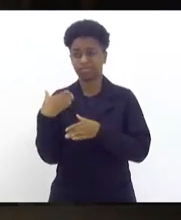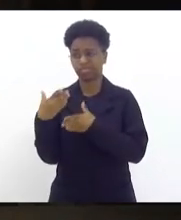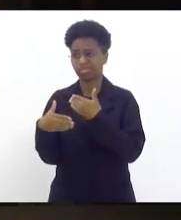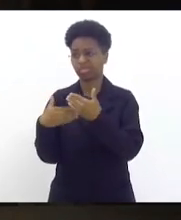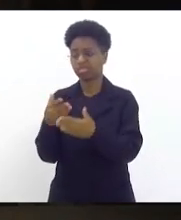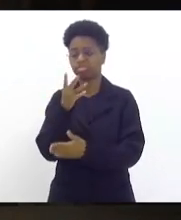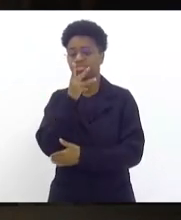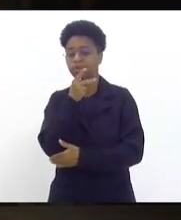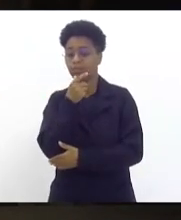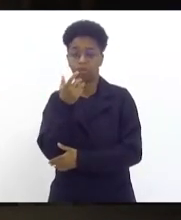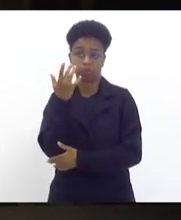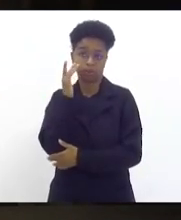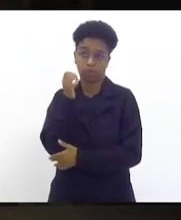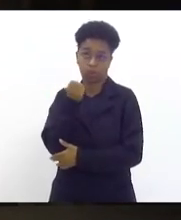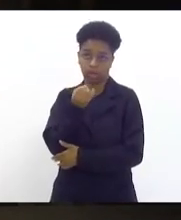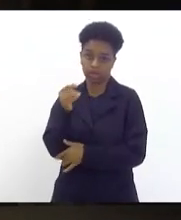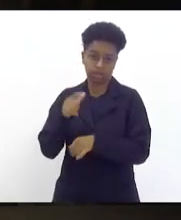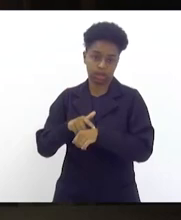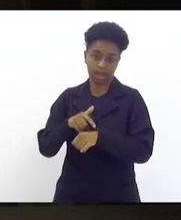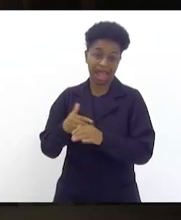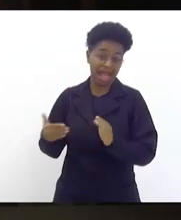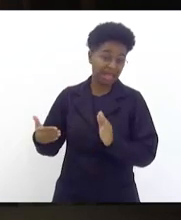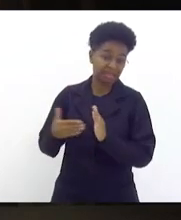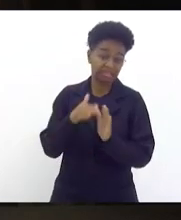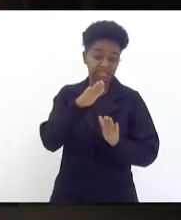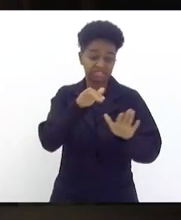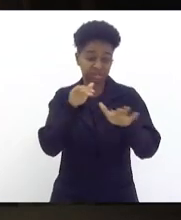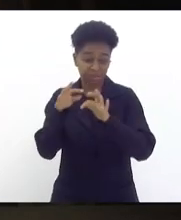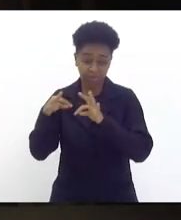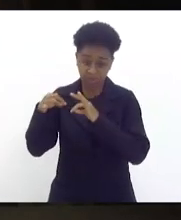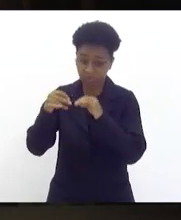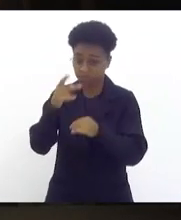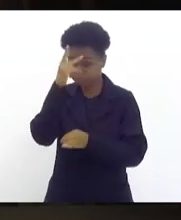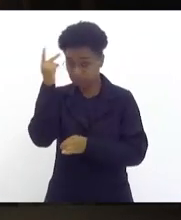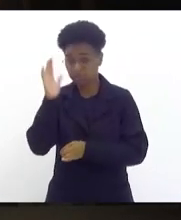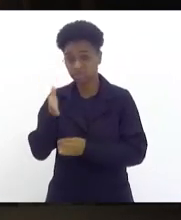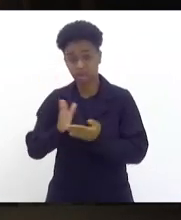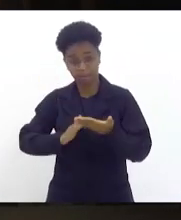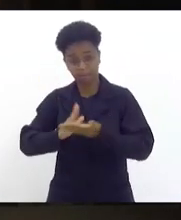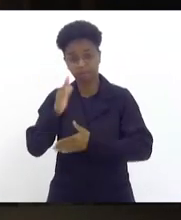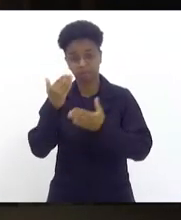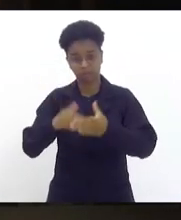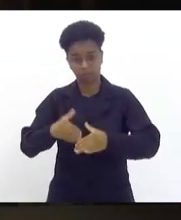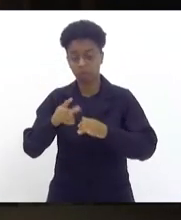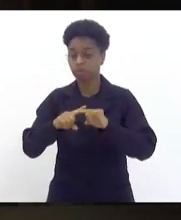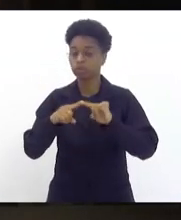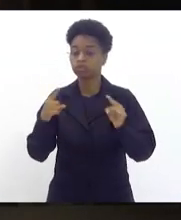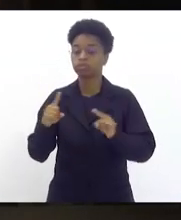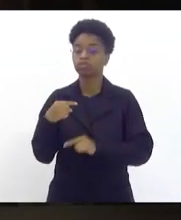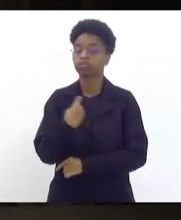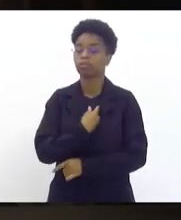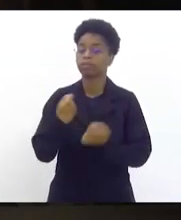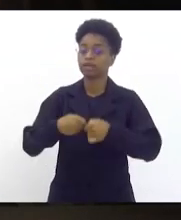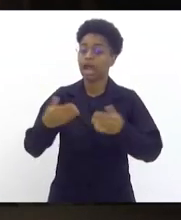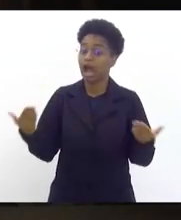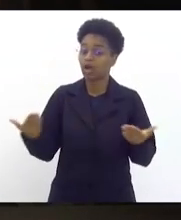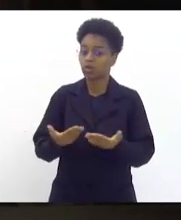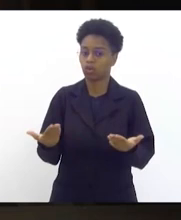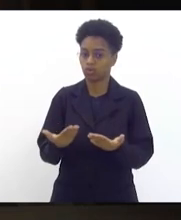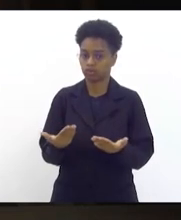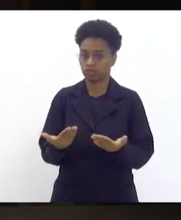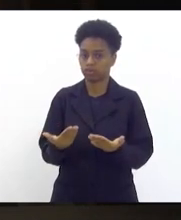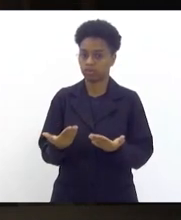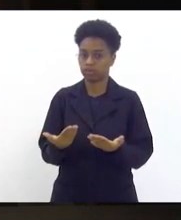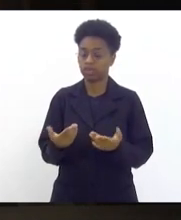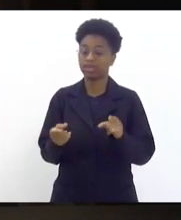quanto tempo até chamar todas as pessoas que já passaram em concurso nós precisamos já e esse cobertor